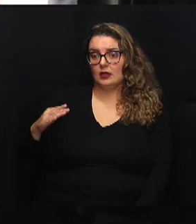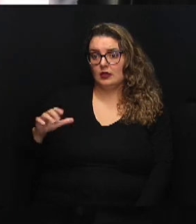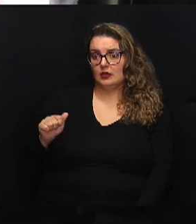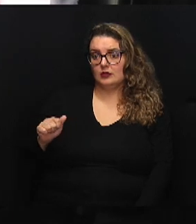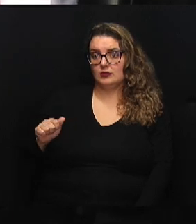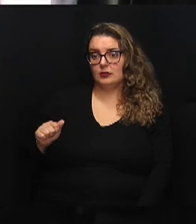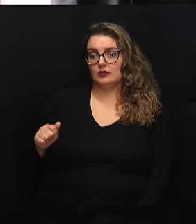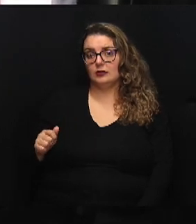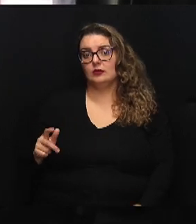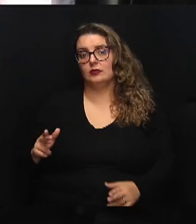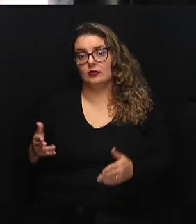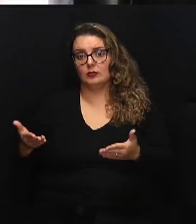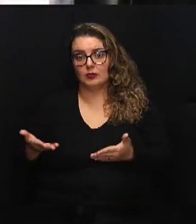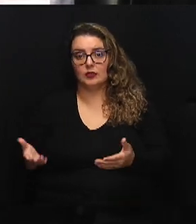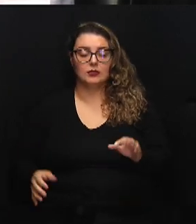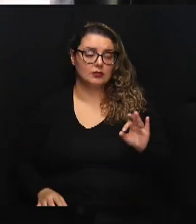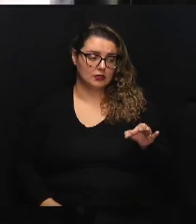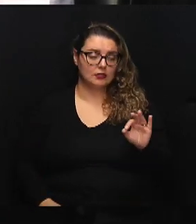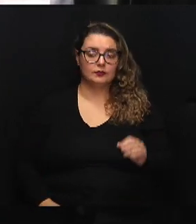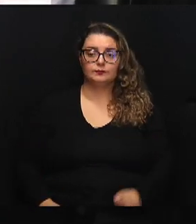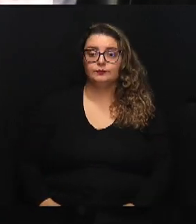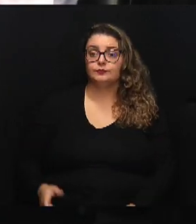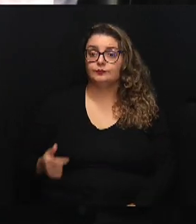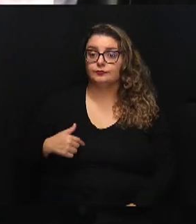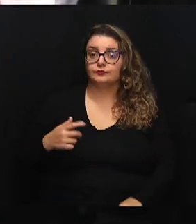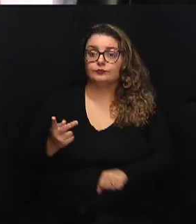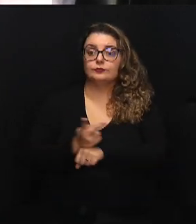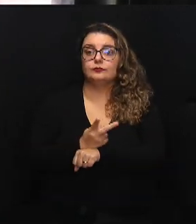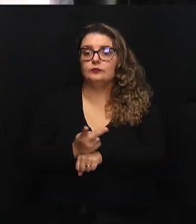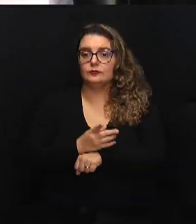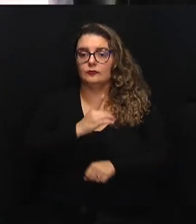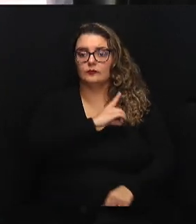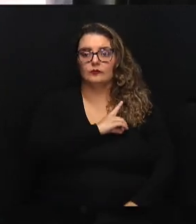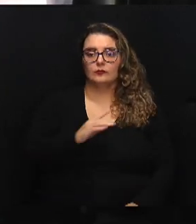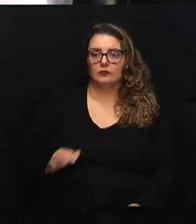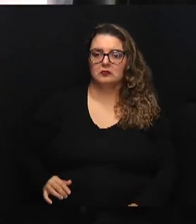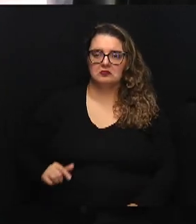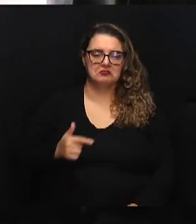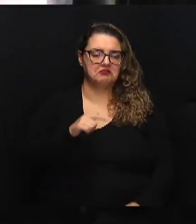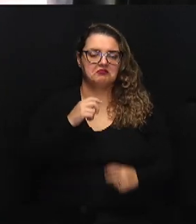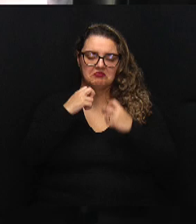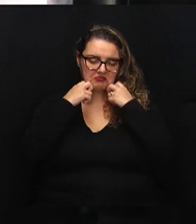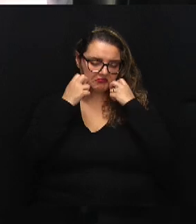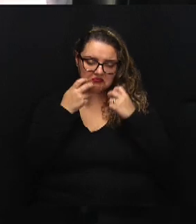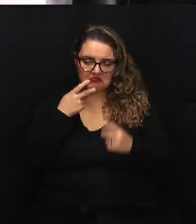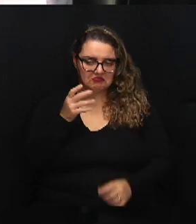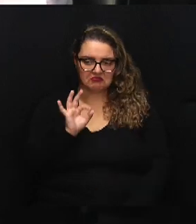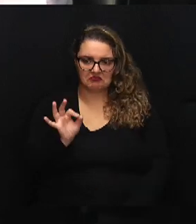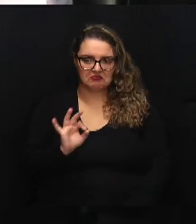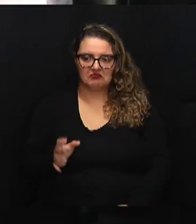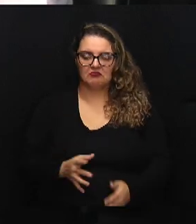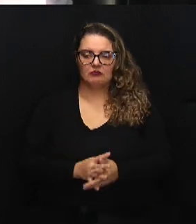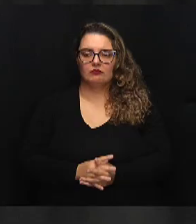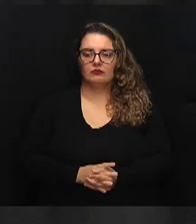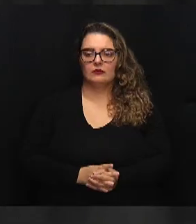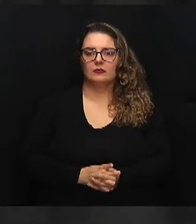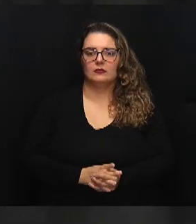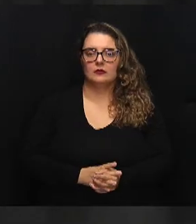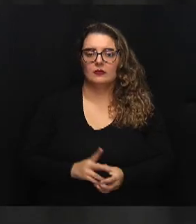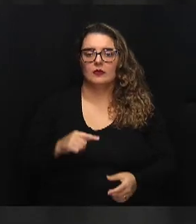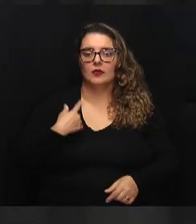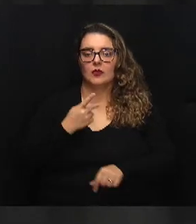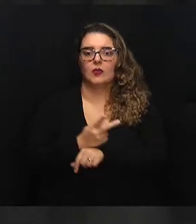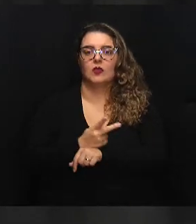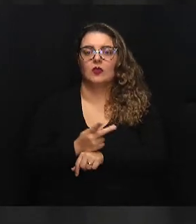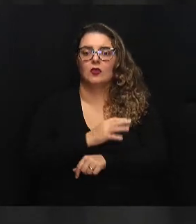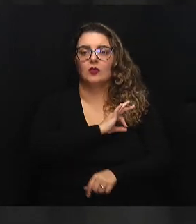onde é hoje. Correto. E eu tive que ir atrás de um deputado federal, não tenho vergonha nenhuma de falar, Nós fomos atrás do